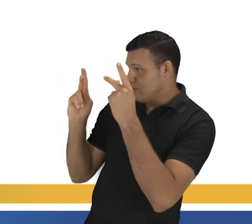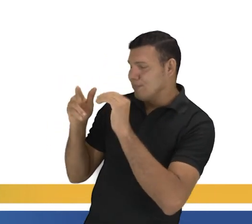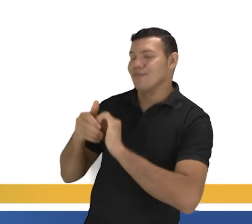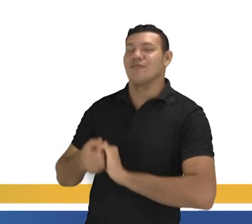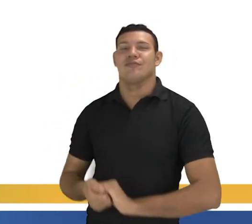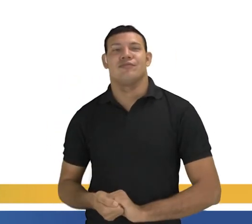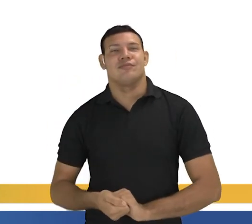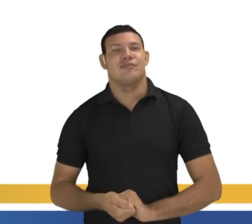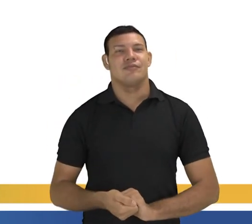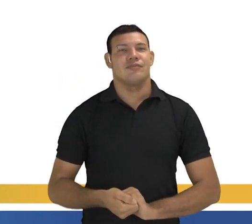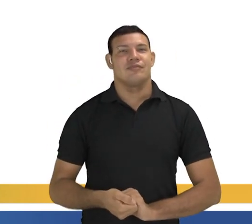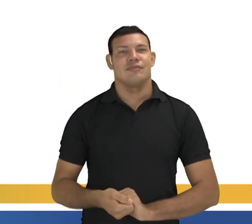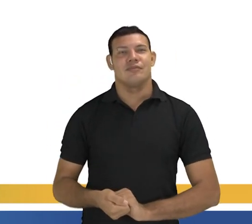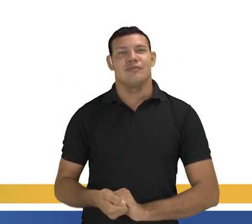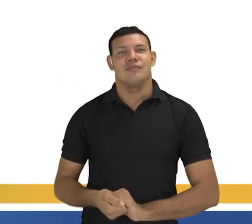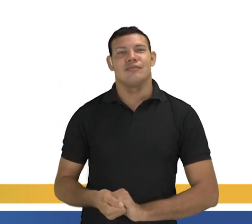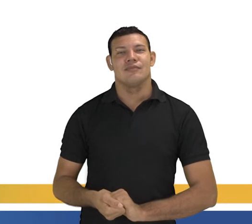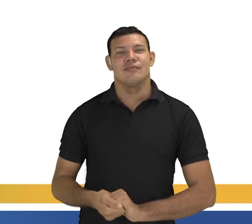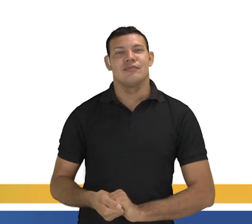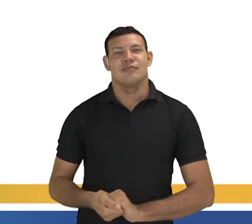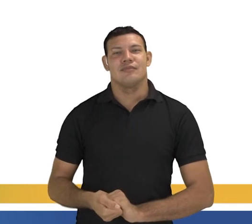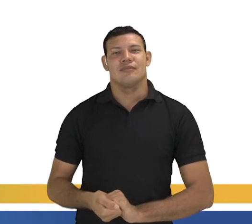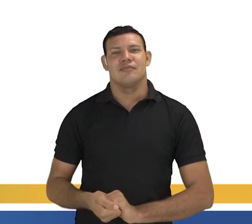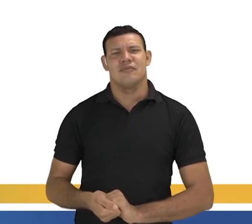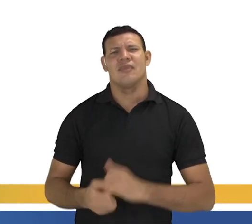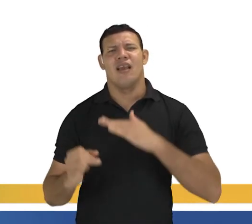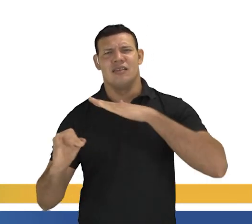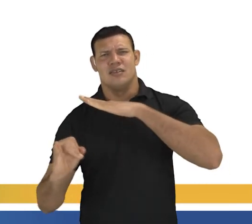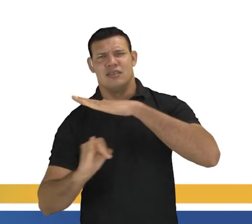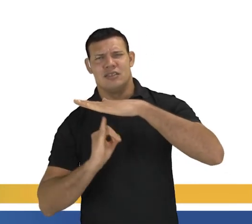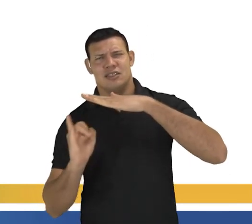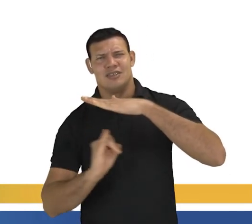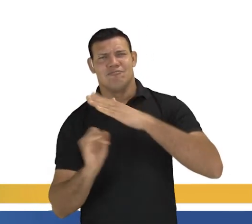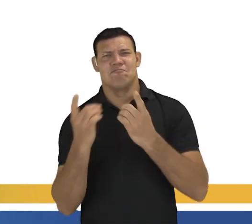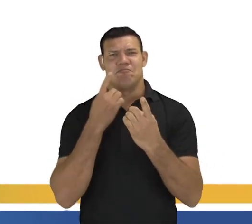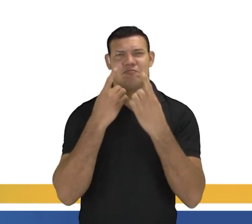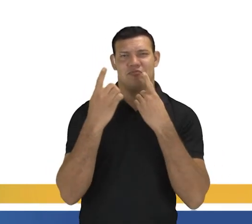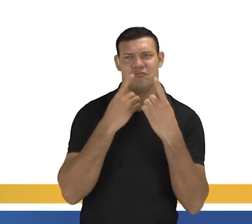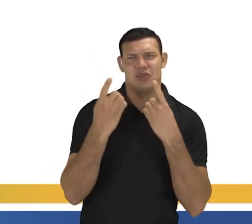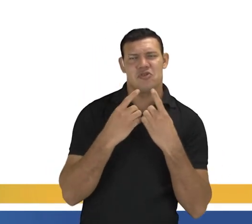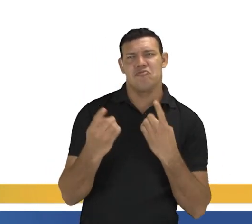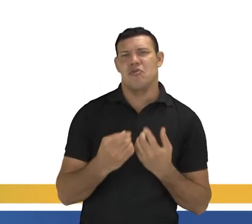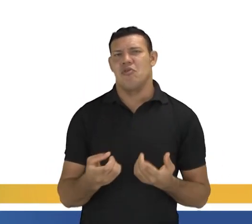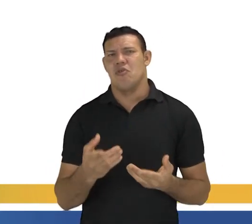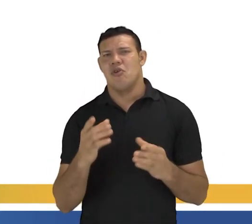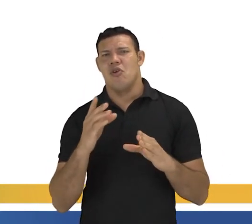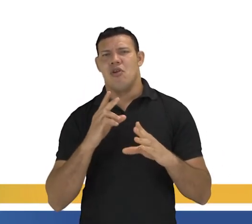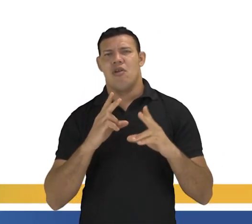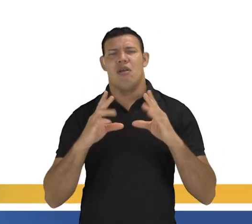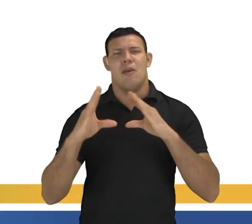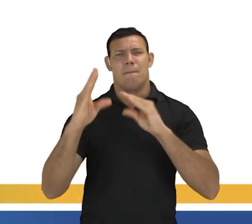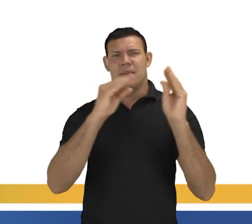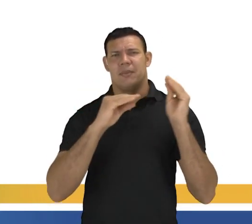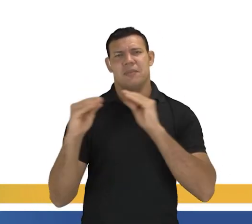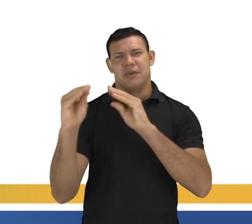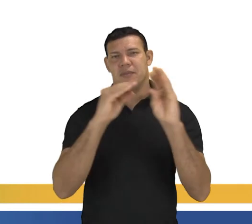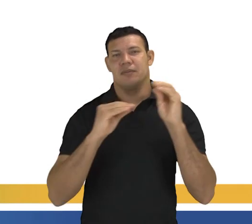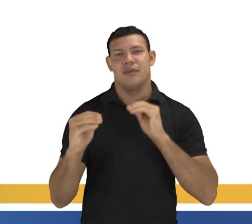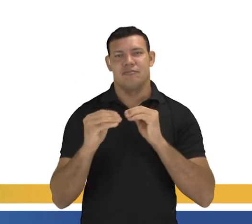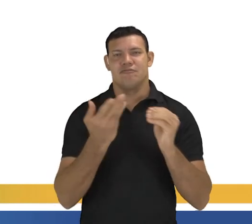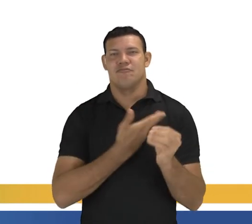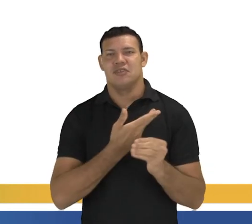é um diálogo bem informal, mas que deu para entender que a gente usa no dia a dia. O Present Perfect Continuous,